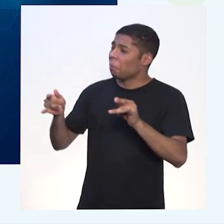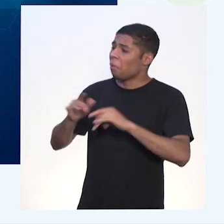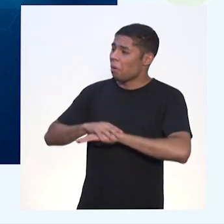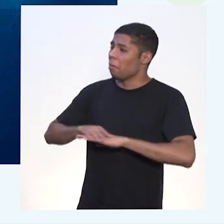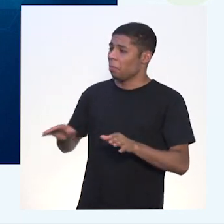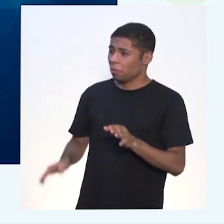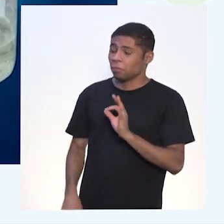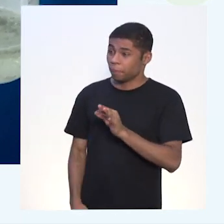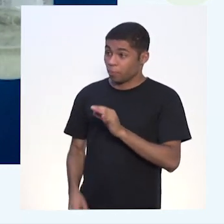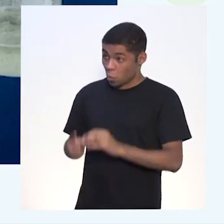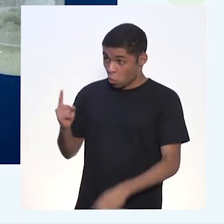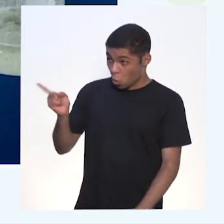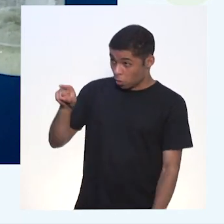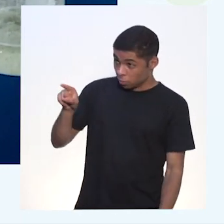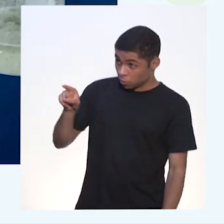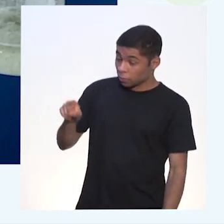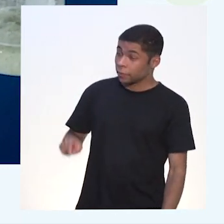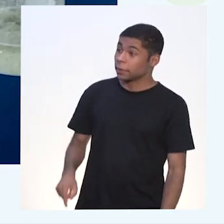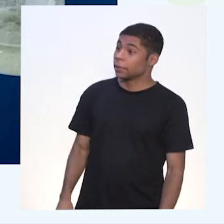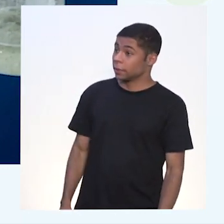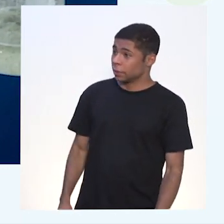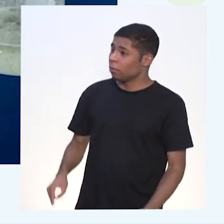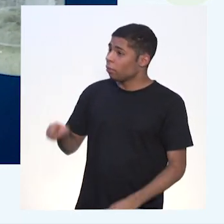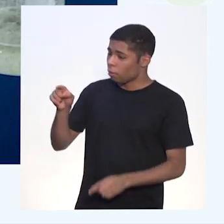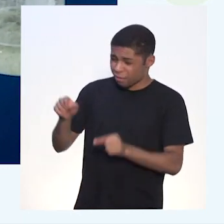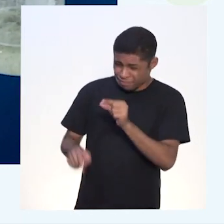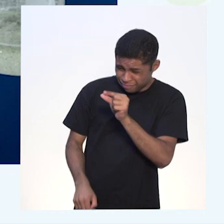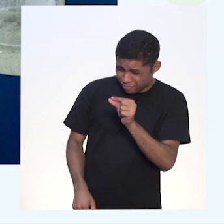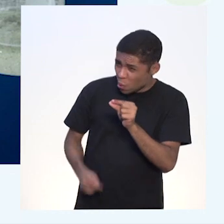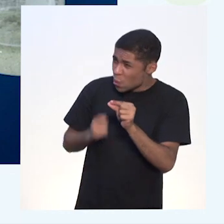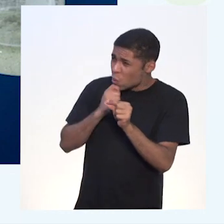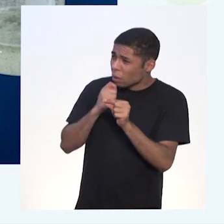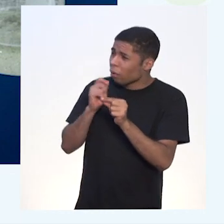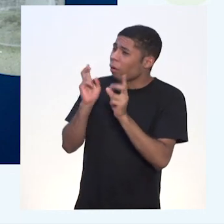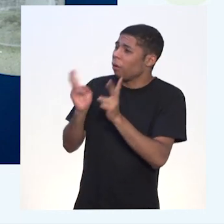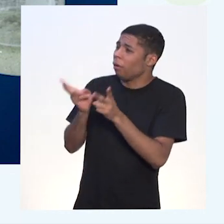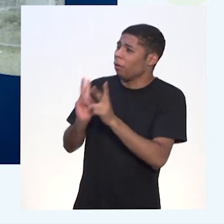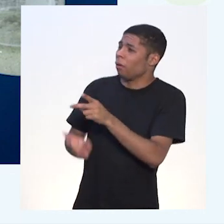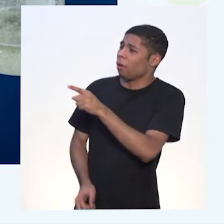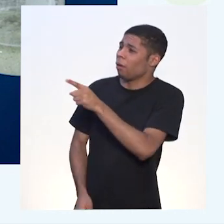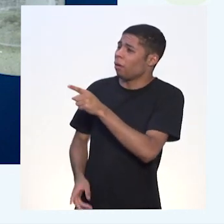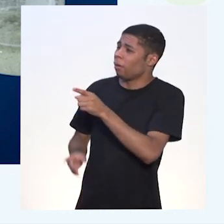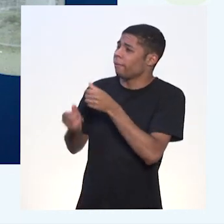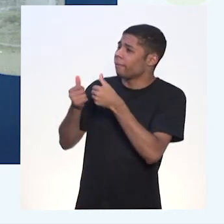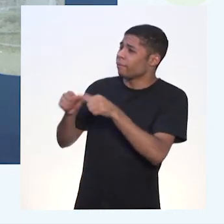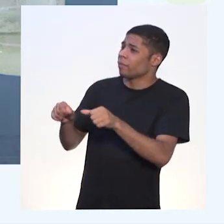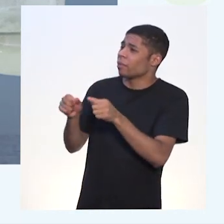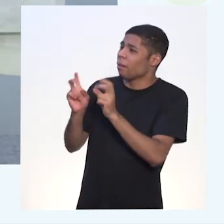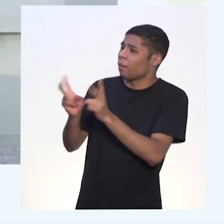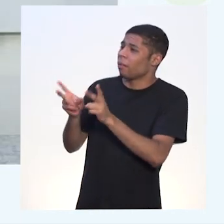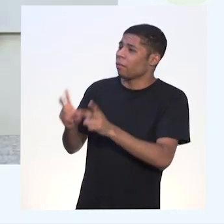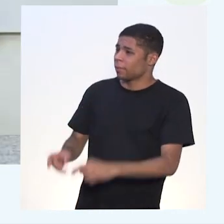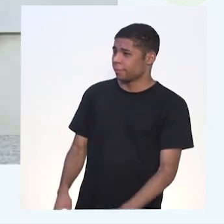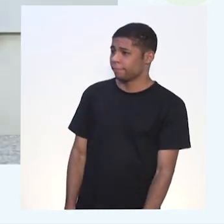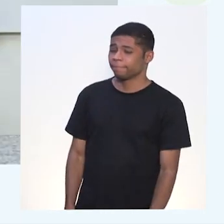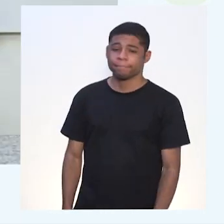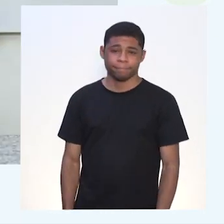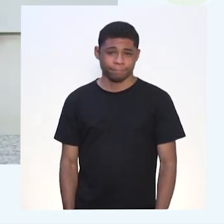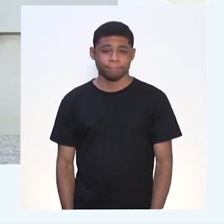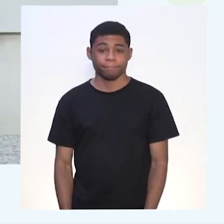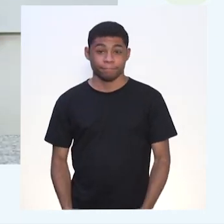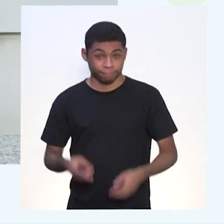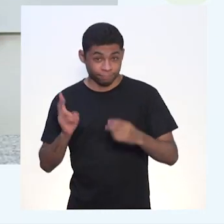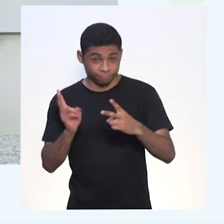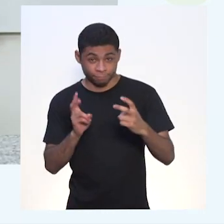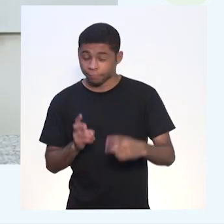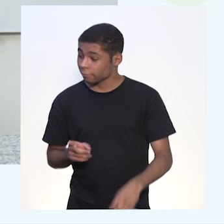consumido. Enquanto a parte do comprimido que não foi triturado, o comprimido ainda está aqui, sofrendo a reação. Então,